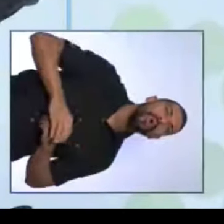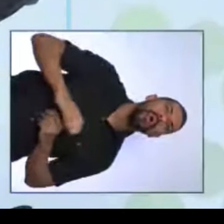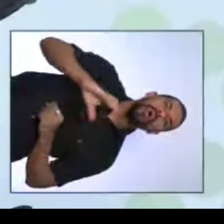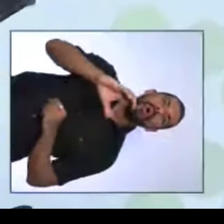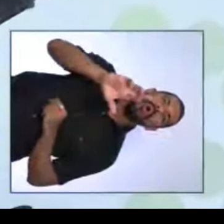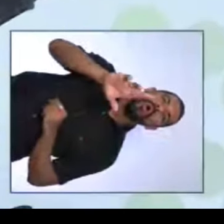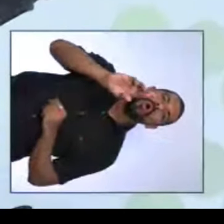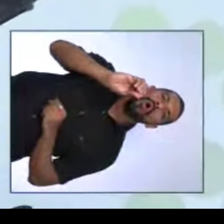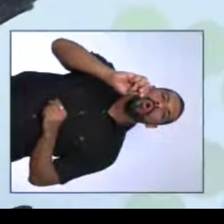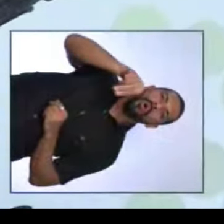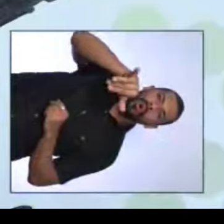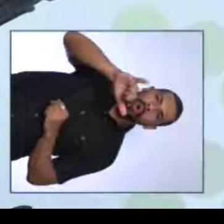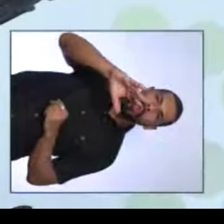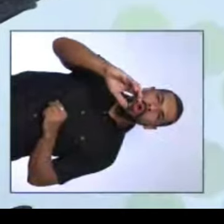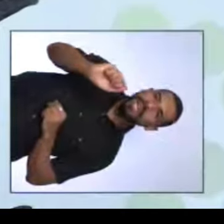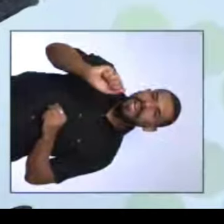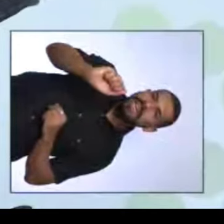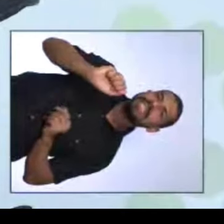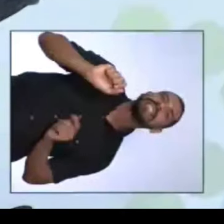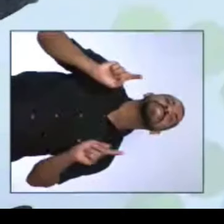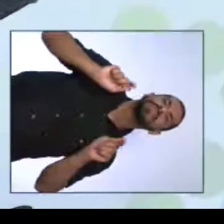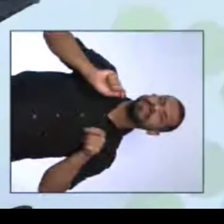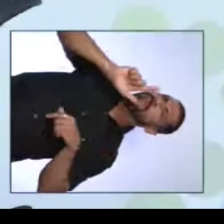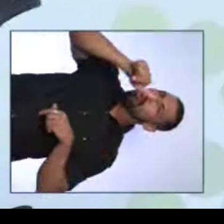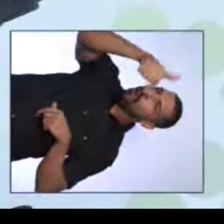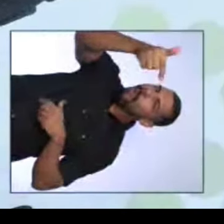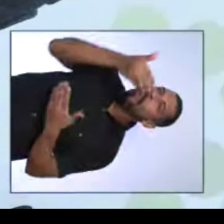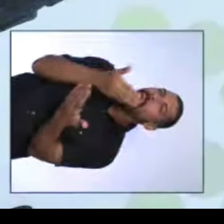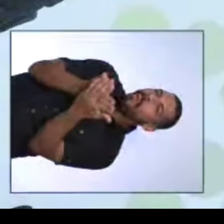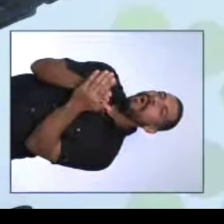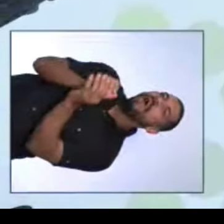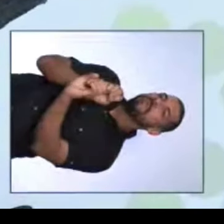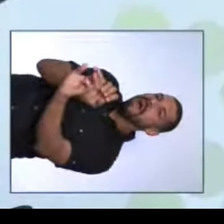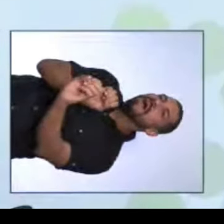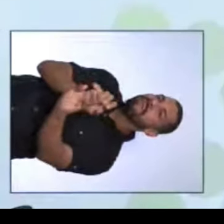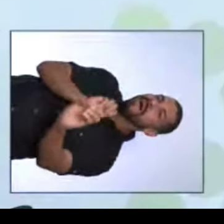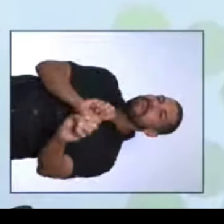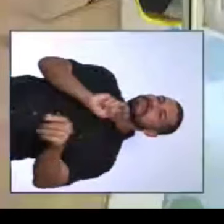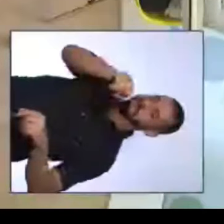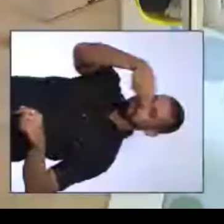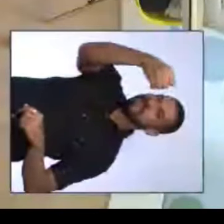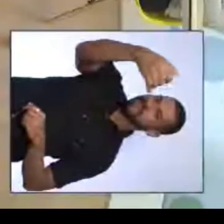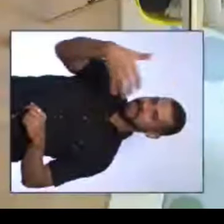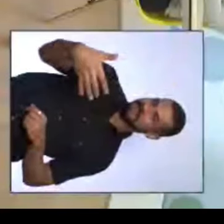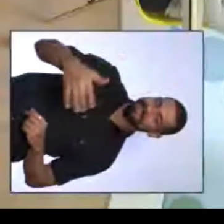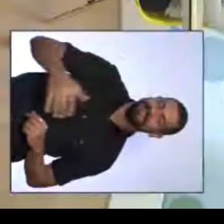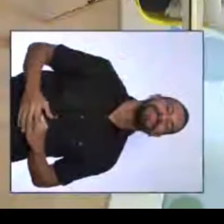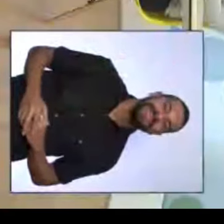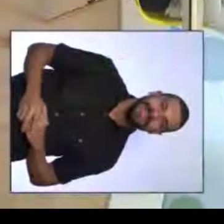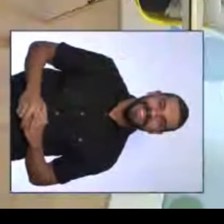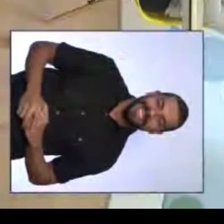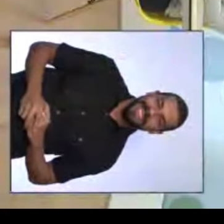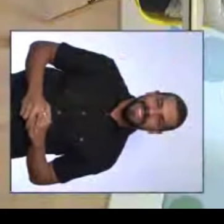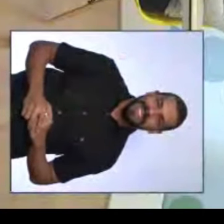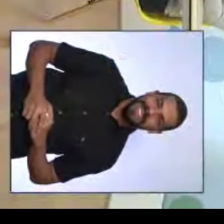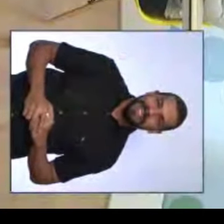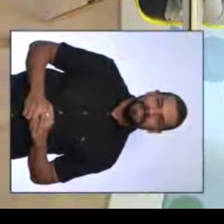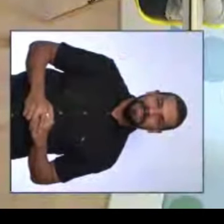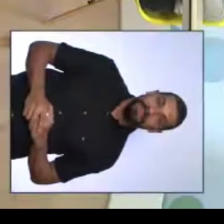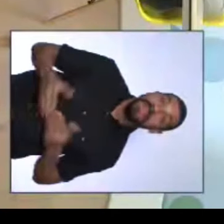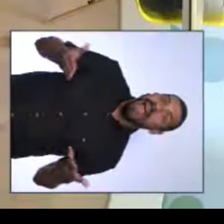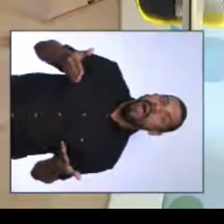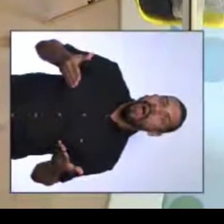por exemplo, que será motivo de outras aulas. Tá? Vamos seguir adiante? Claro! É hora do